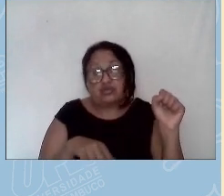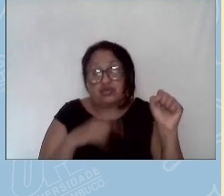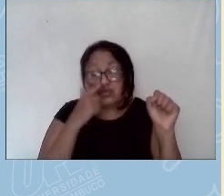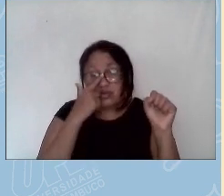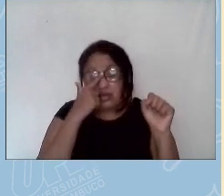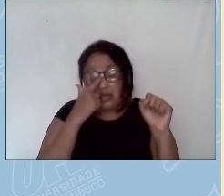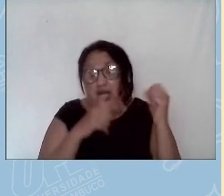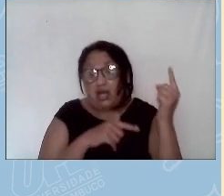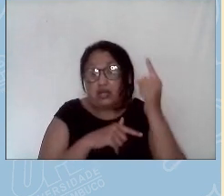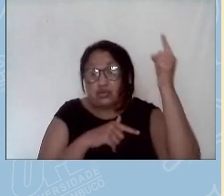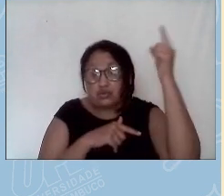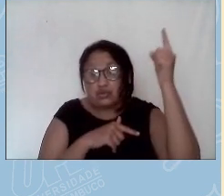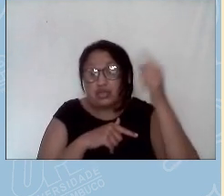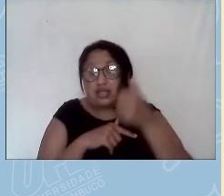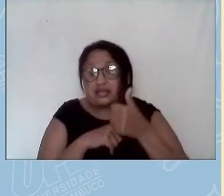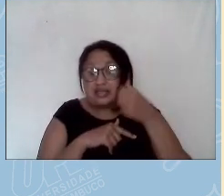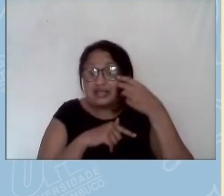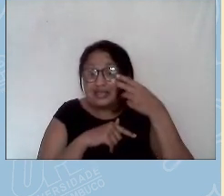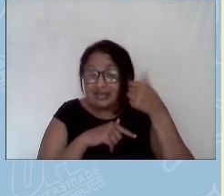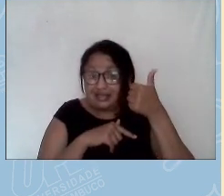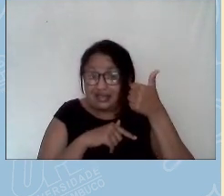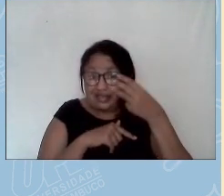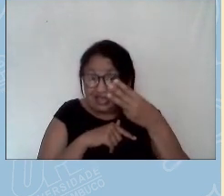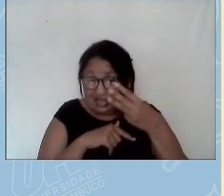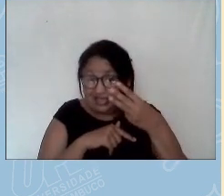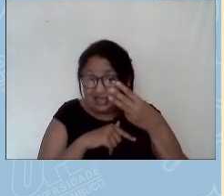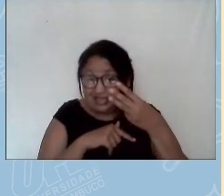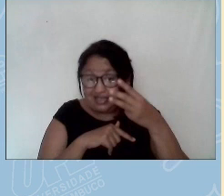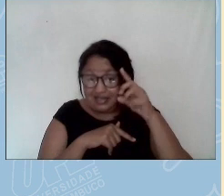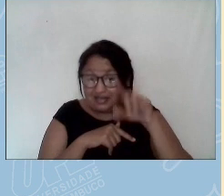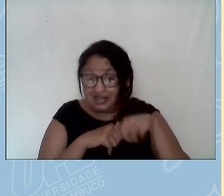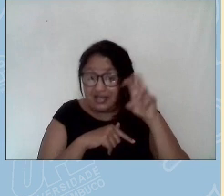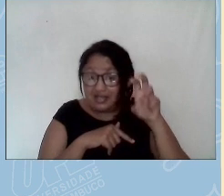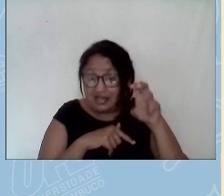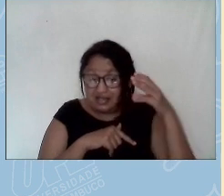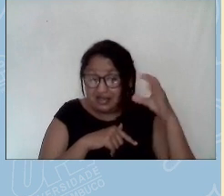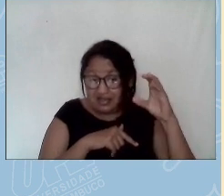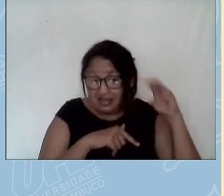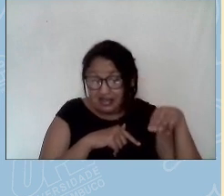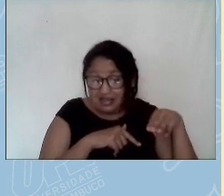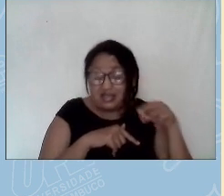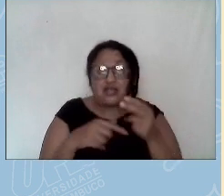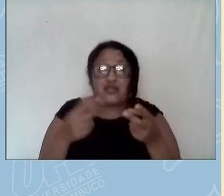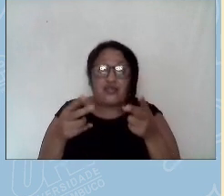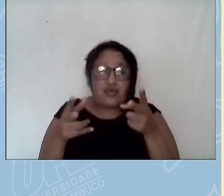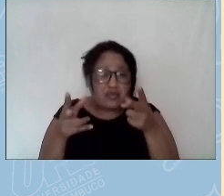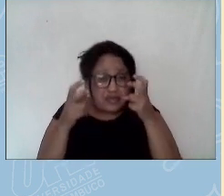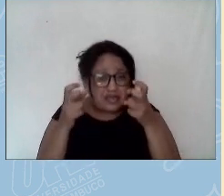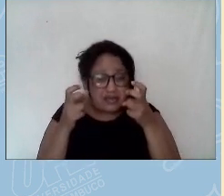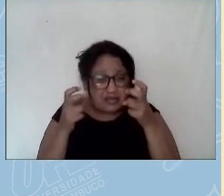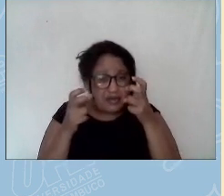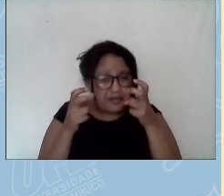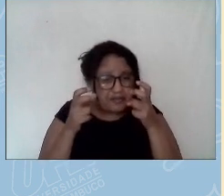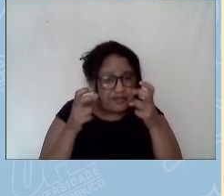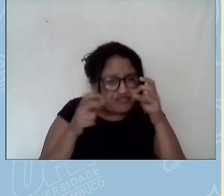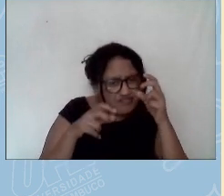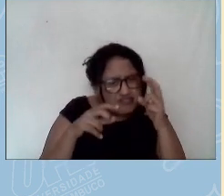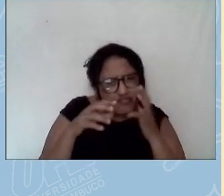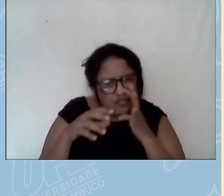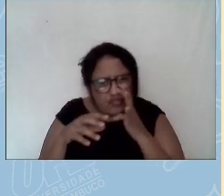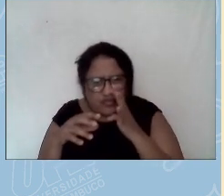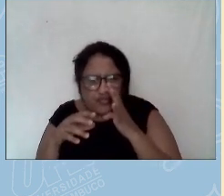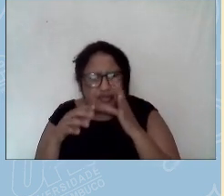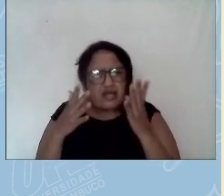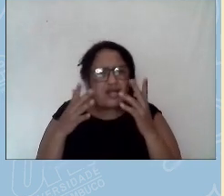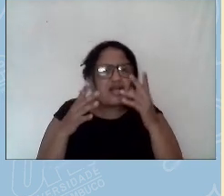altura seria 13 centímetros e meio porque se eu for observar aqui a avaliação em relação